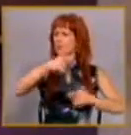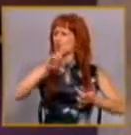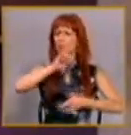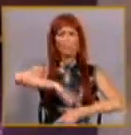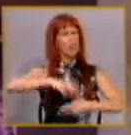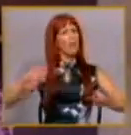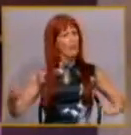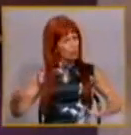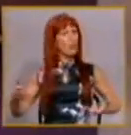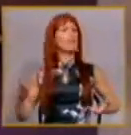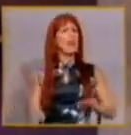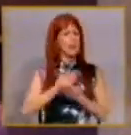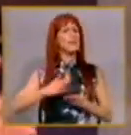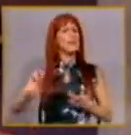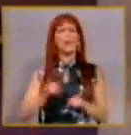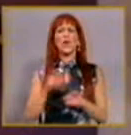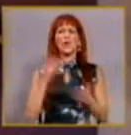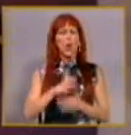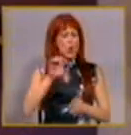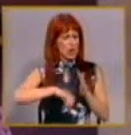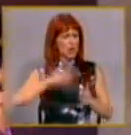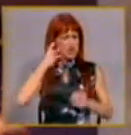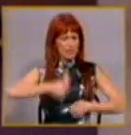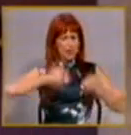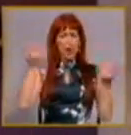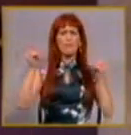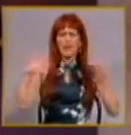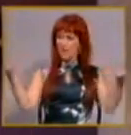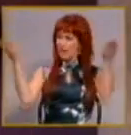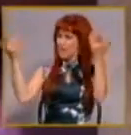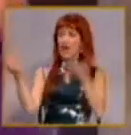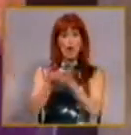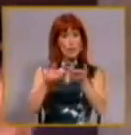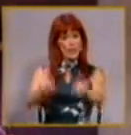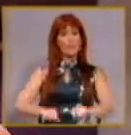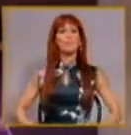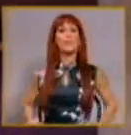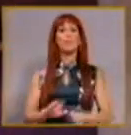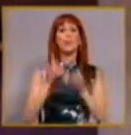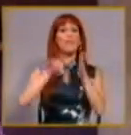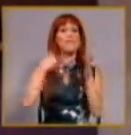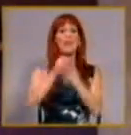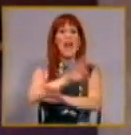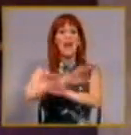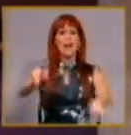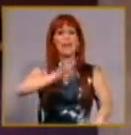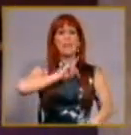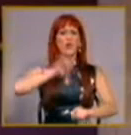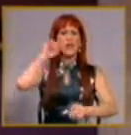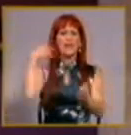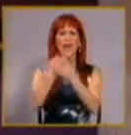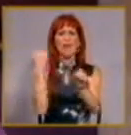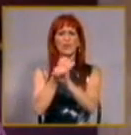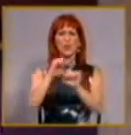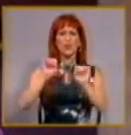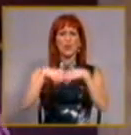possam, a partir daqui, não só ter melhores condições de vida, mas dinamizar também a nossa economia. Muito bem. Por fim, às privatizações, garantir as funções sociais